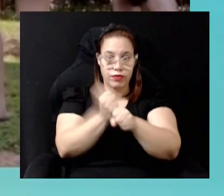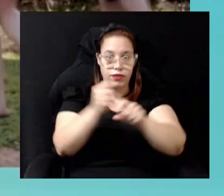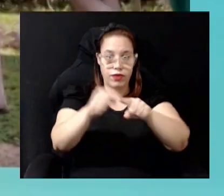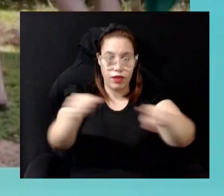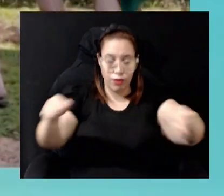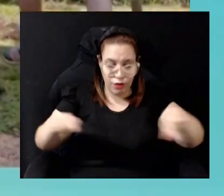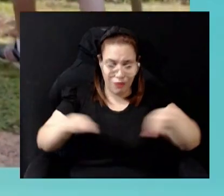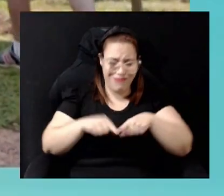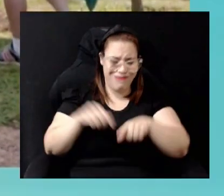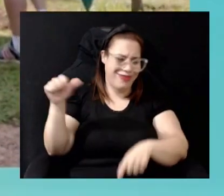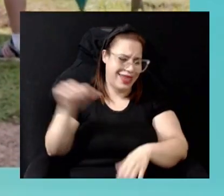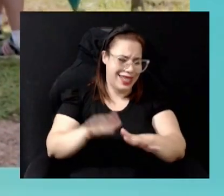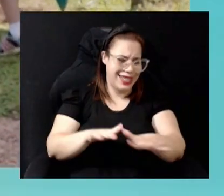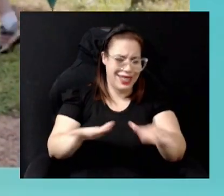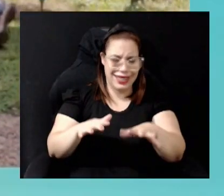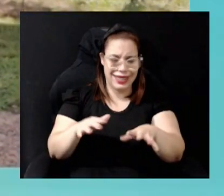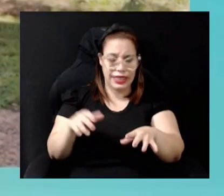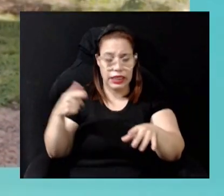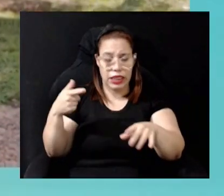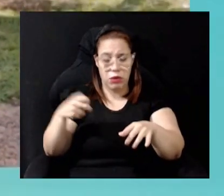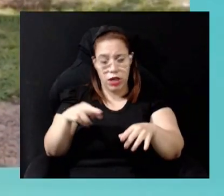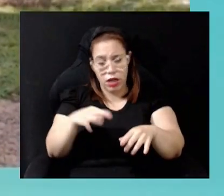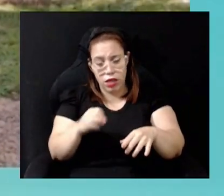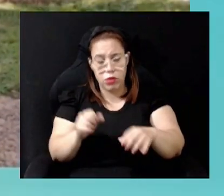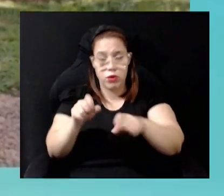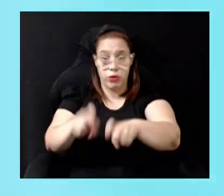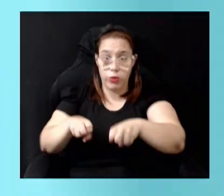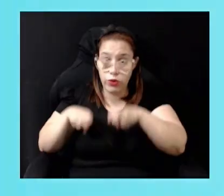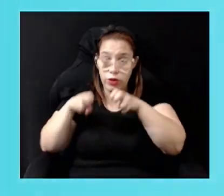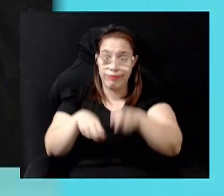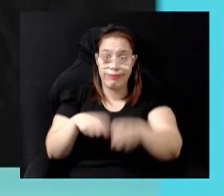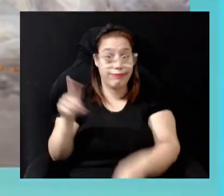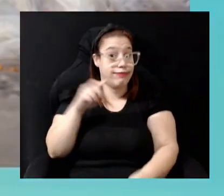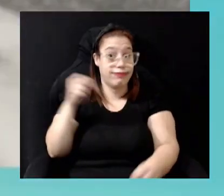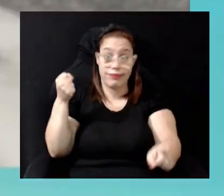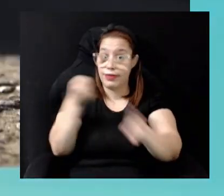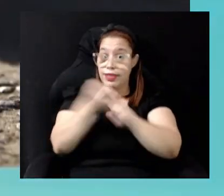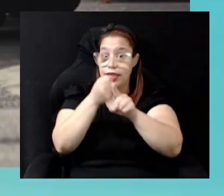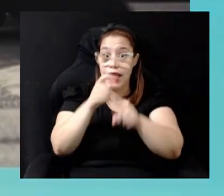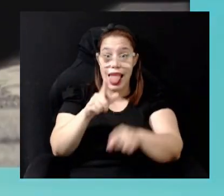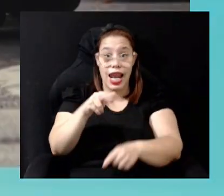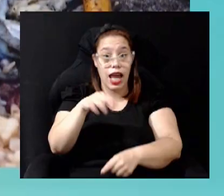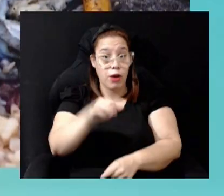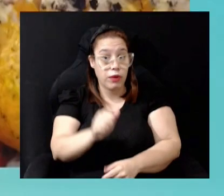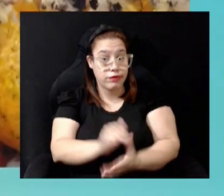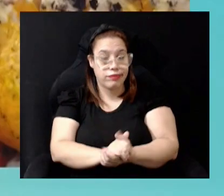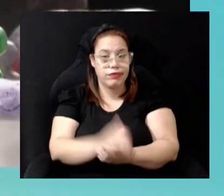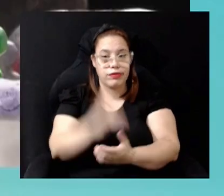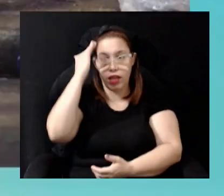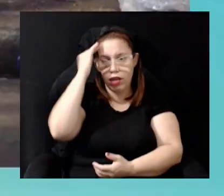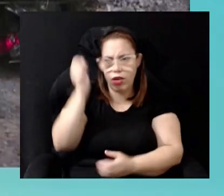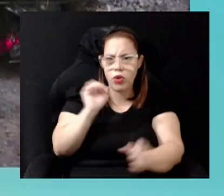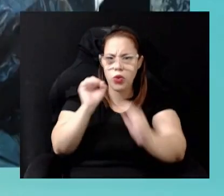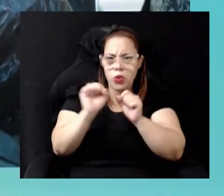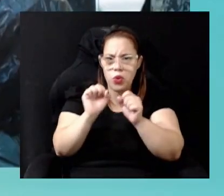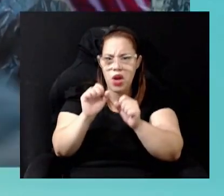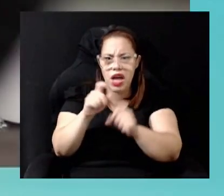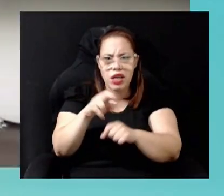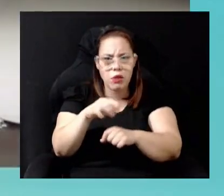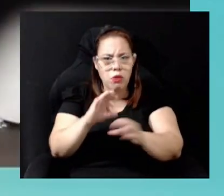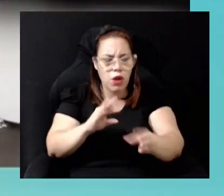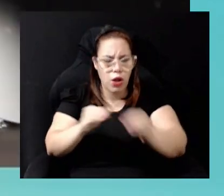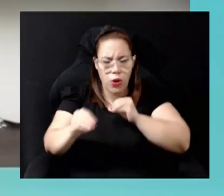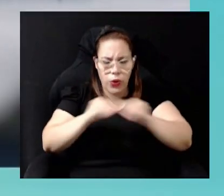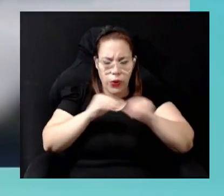pela mineração e por fazendas, não foi atingido pela lama. Você sabe qual é o resíduo plástico mais comum